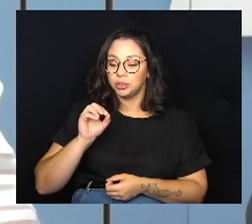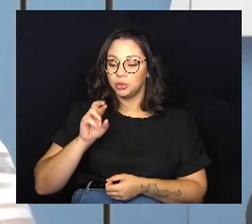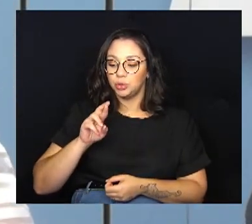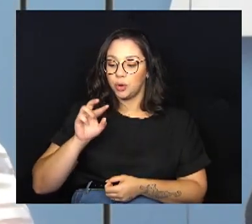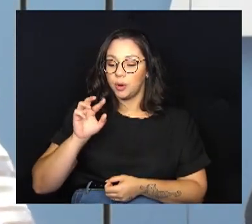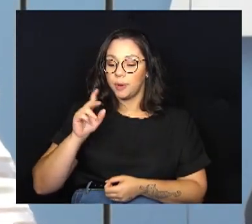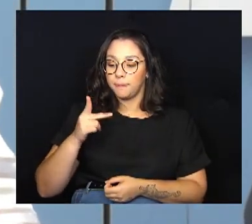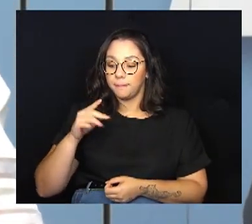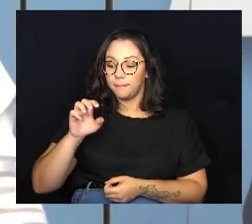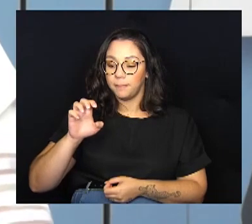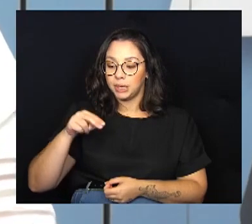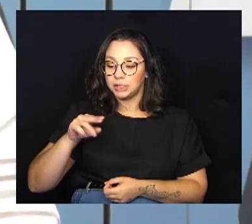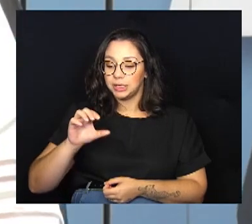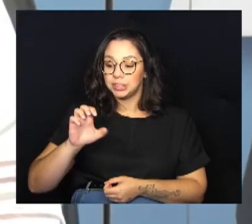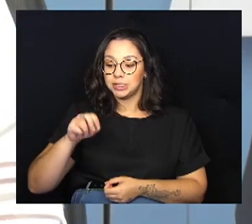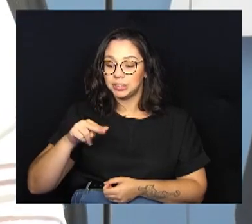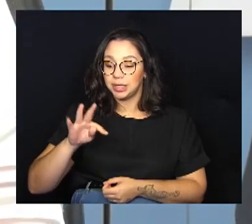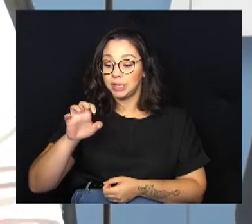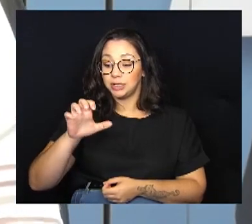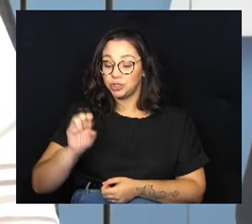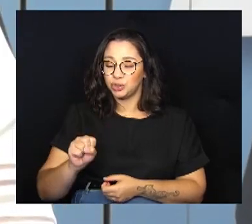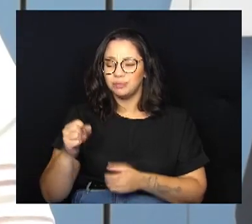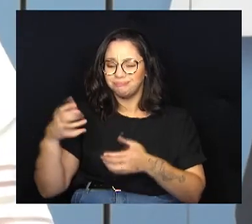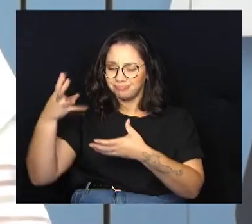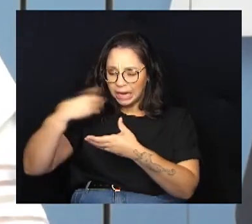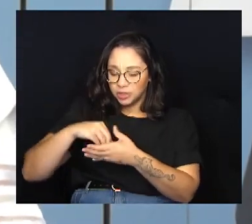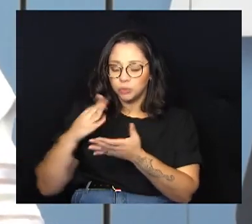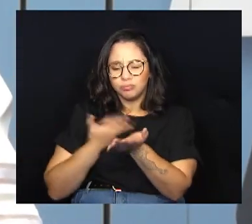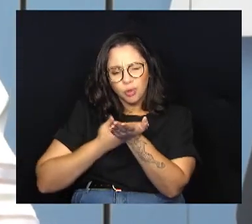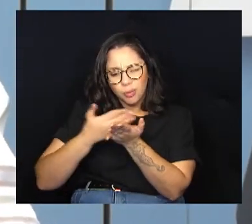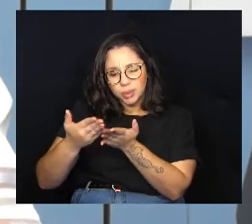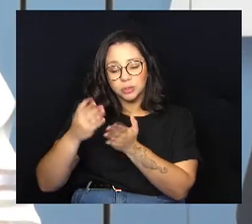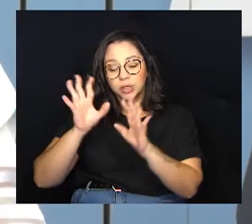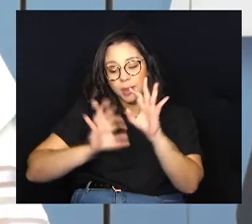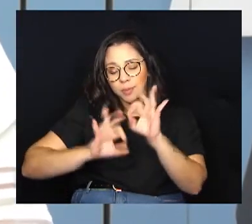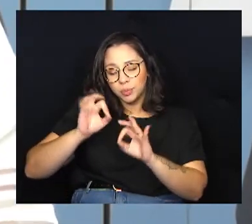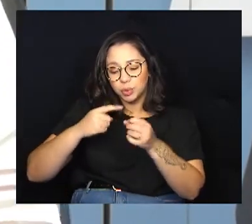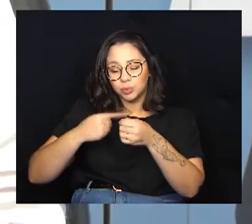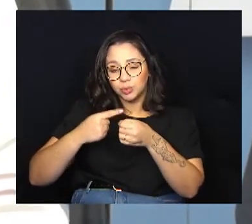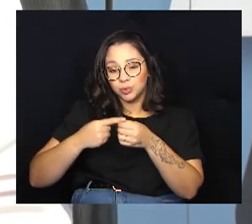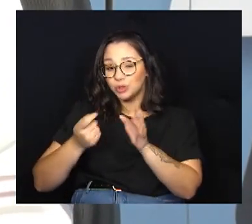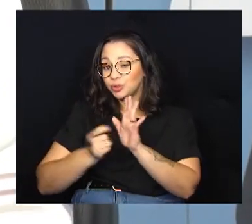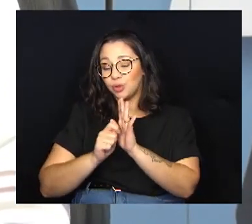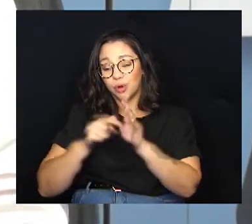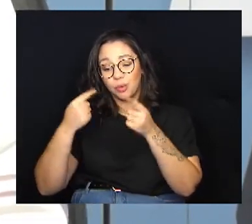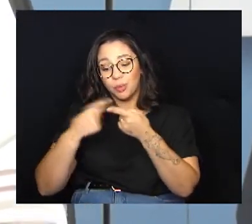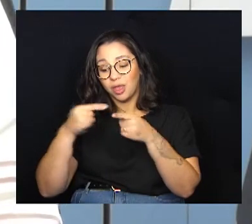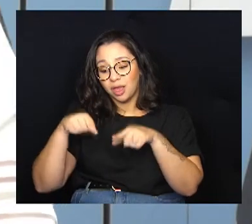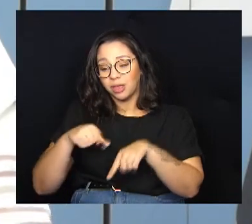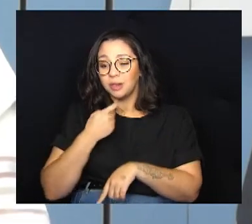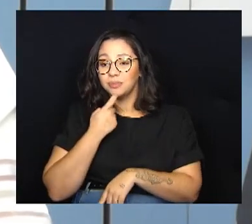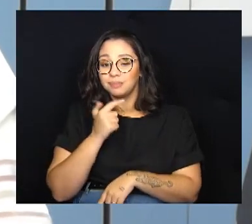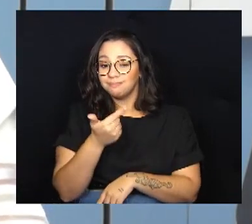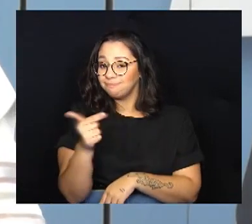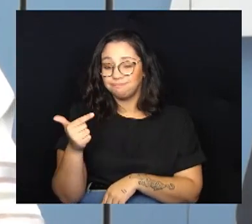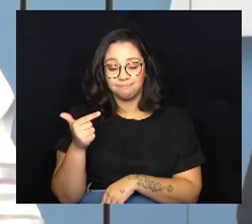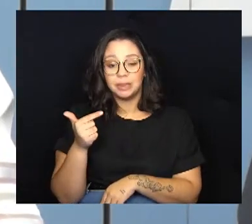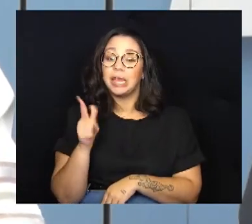é um assunto muito difícil, o que a gente tem visto, deixa de lado, não cuida. E